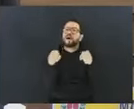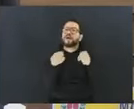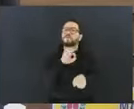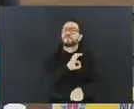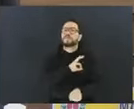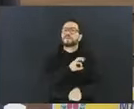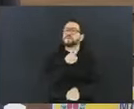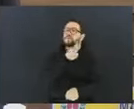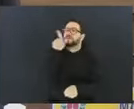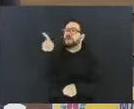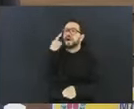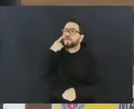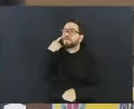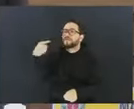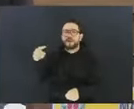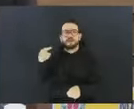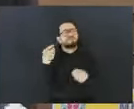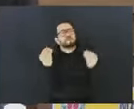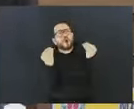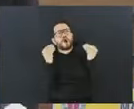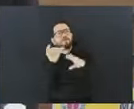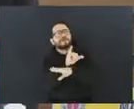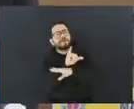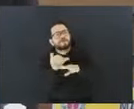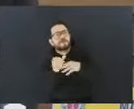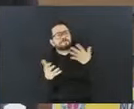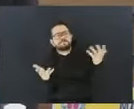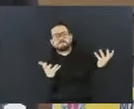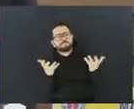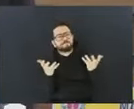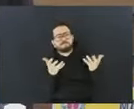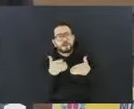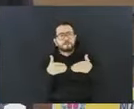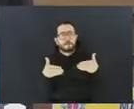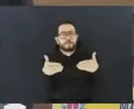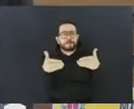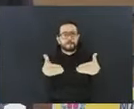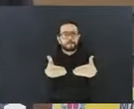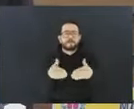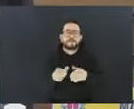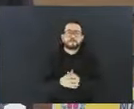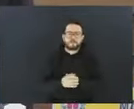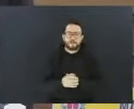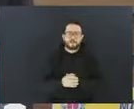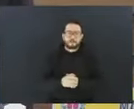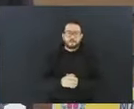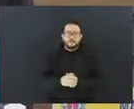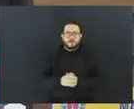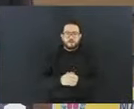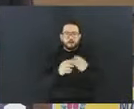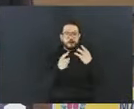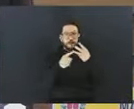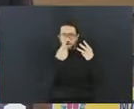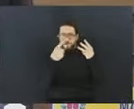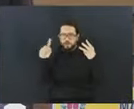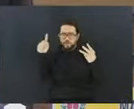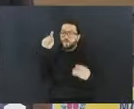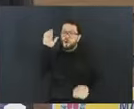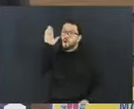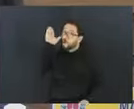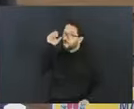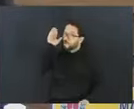estratégia relacionada a isso e também se tem um trabalho feito em parceria também com a Guarda Municipal. E a última seria uma curiosidade, comandante, com